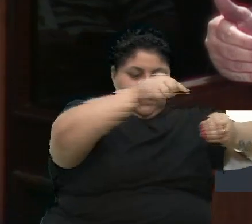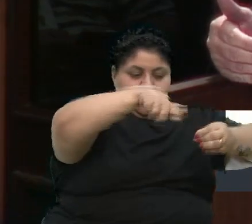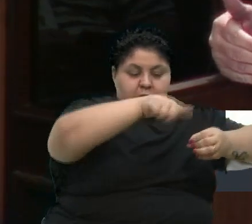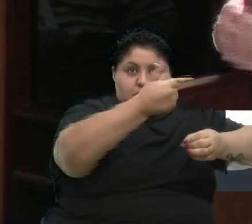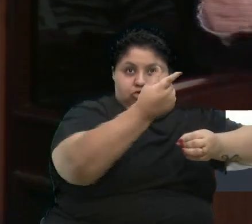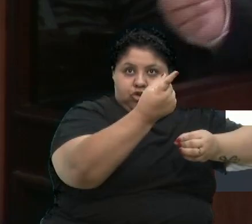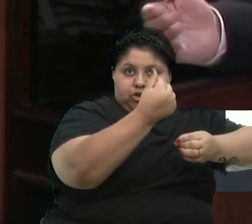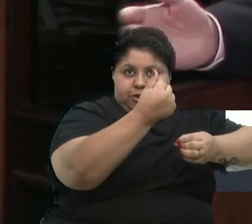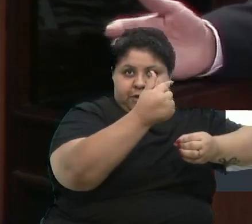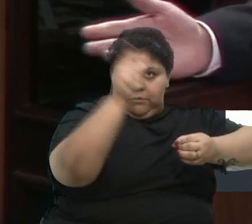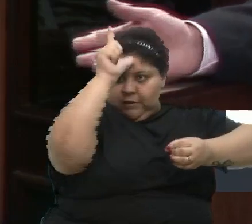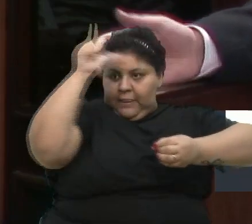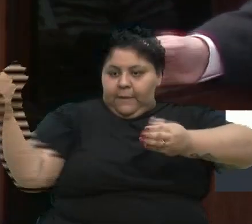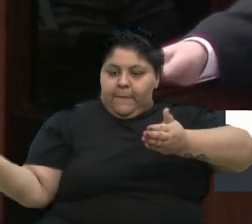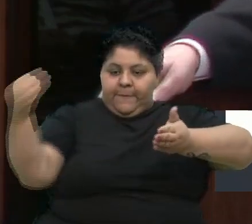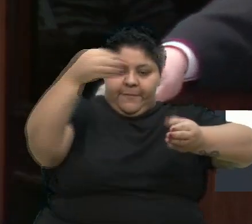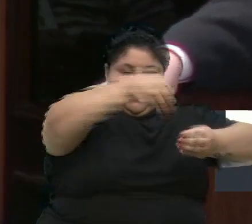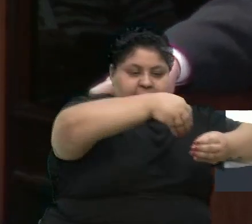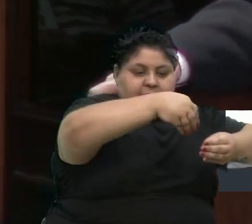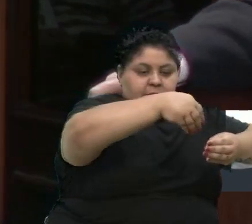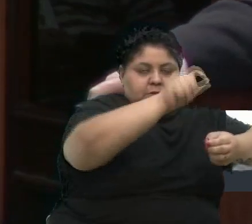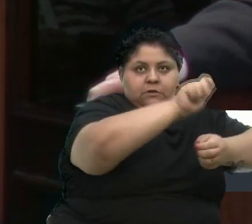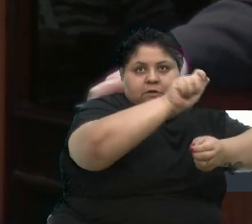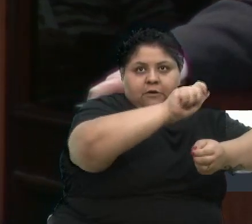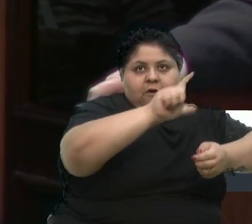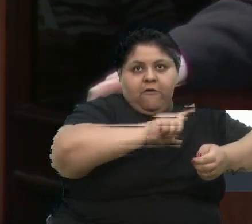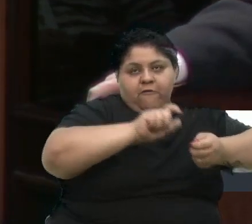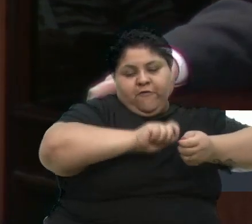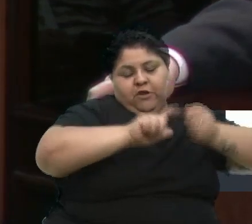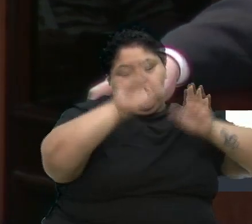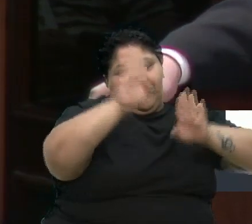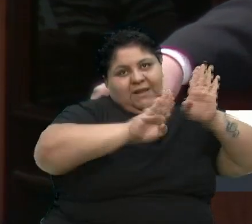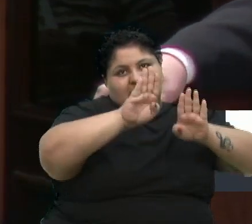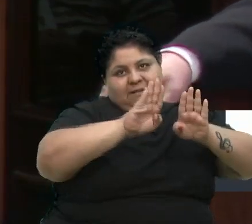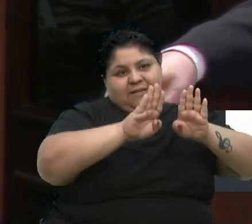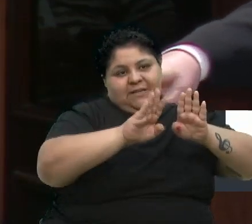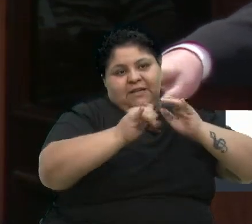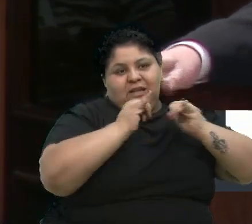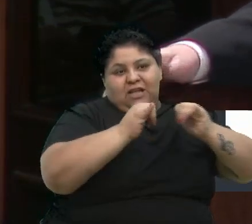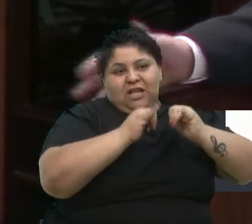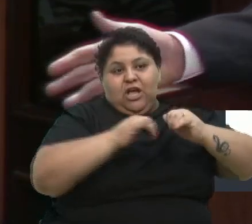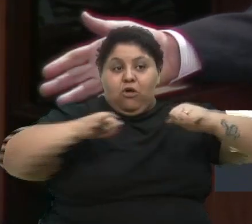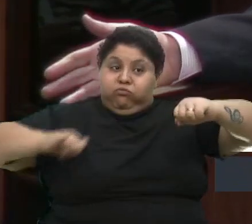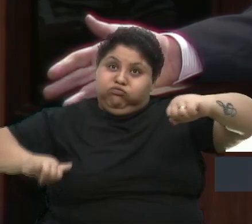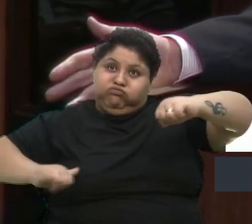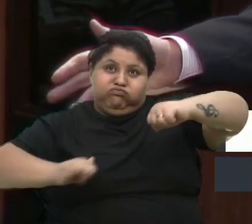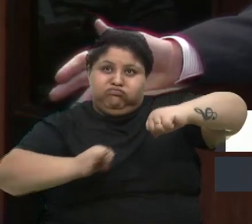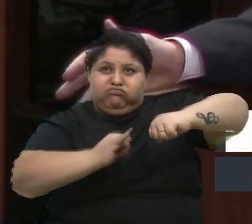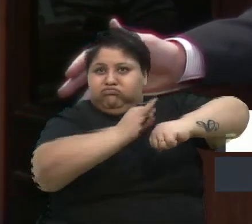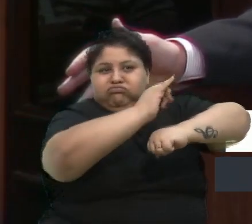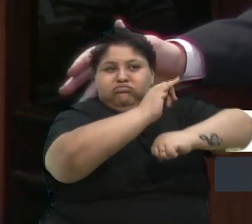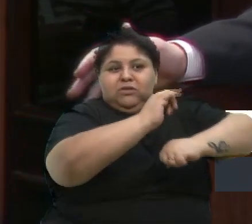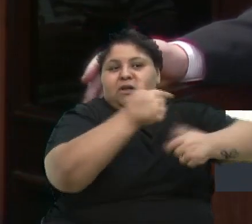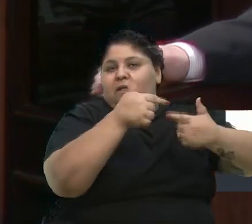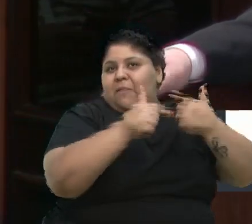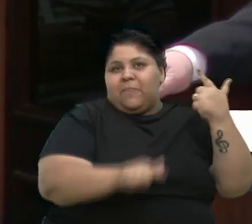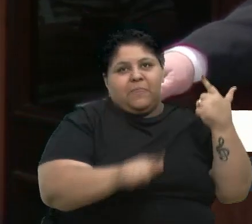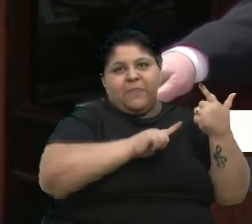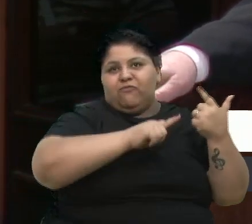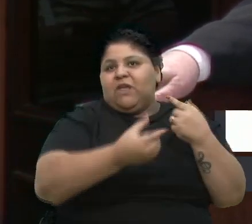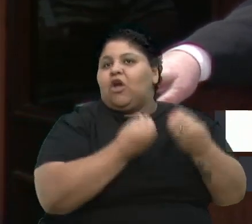Argentina, foi feita uma licitação de transporte. E o transporte aéreo é inviável trazer essas